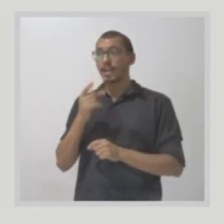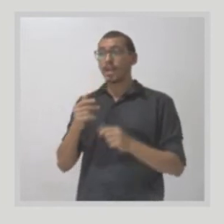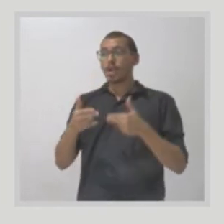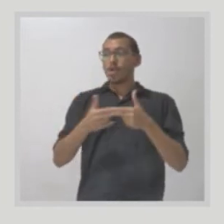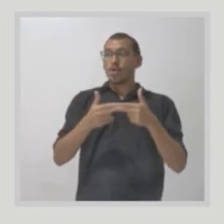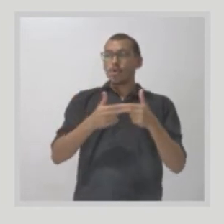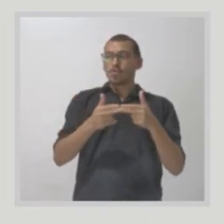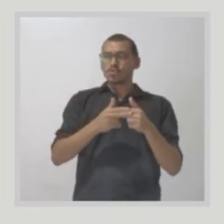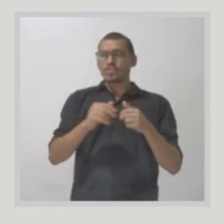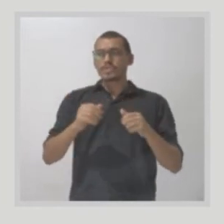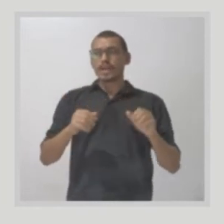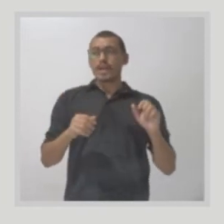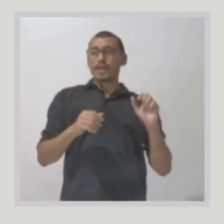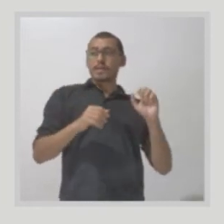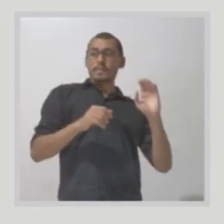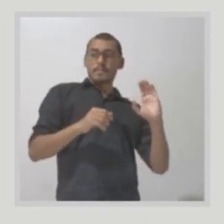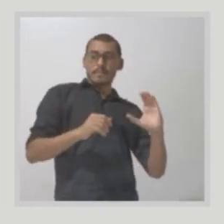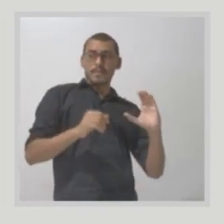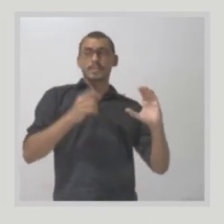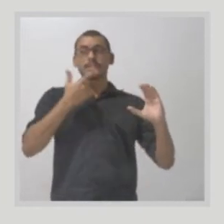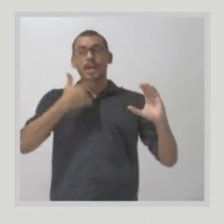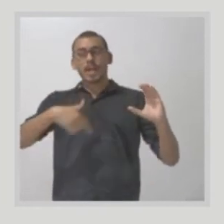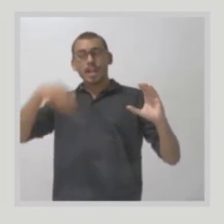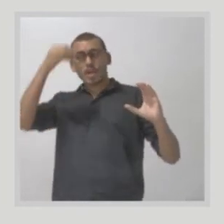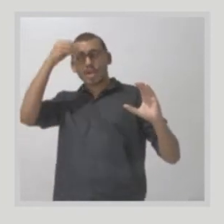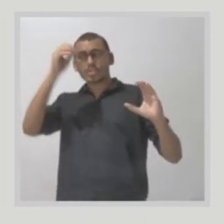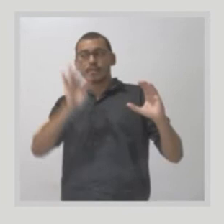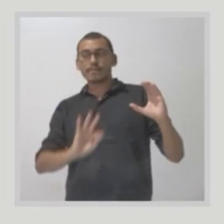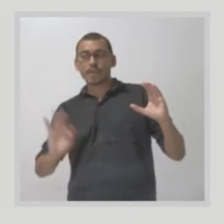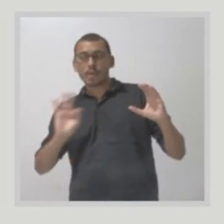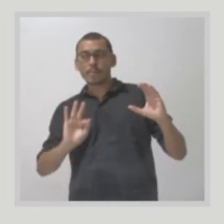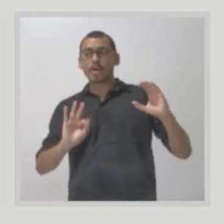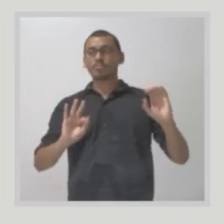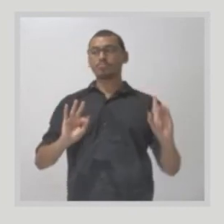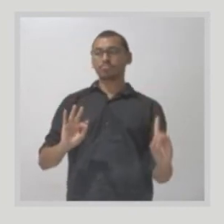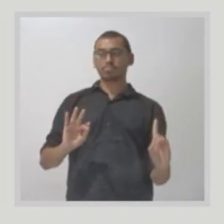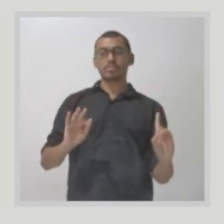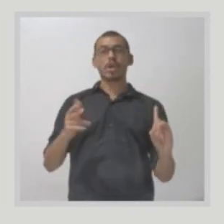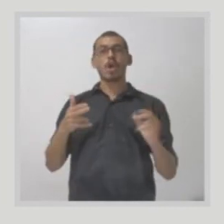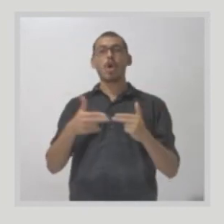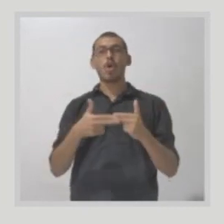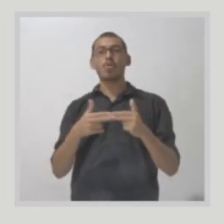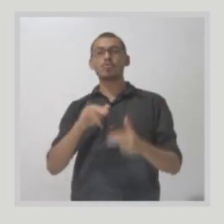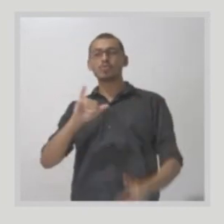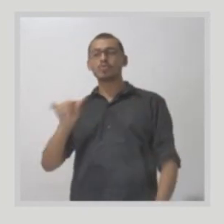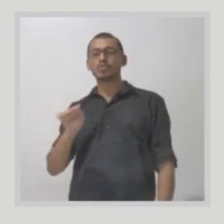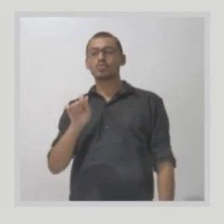demasiado de gírias, a linguagem formal ou o uso de jargão?